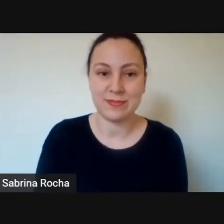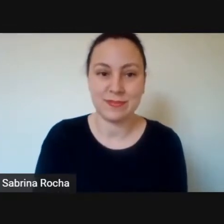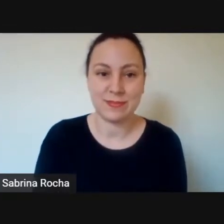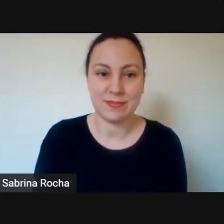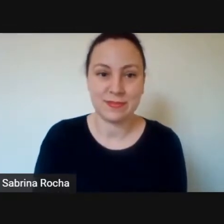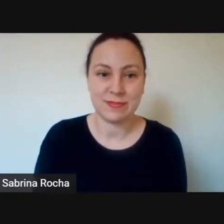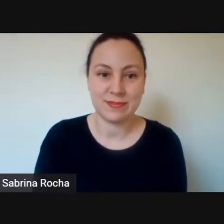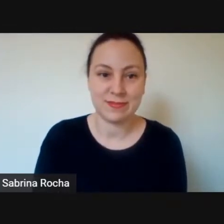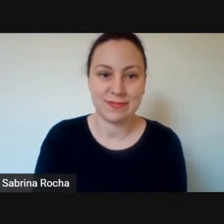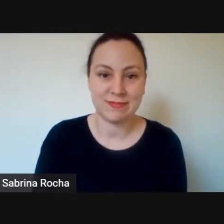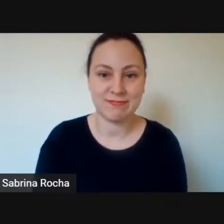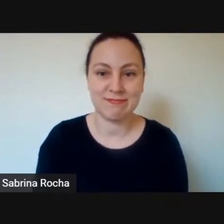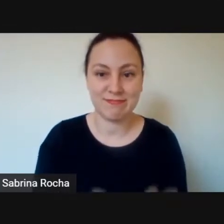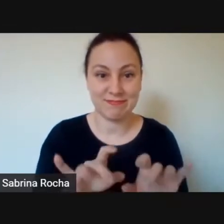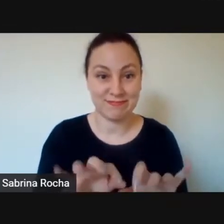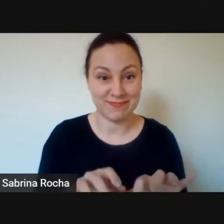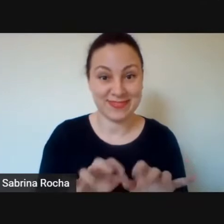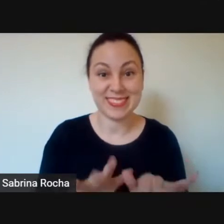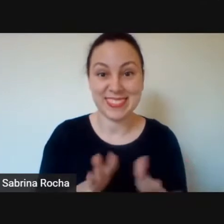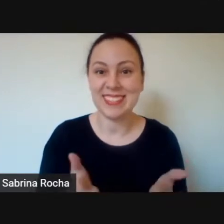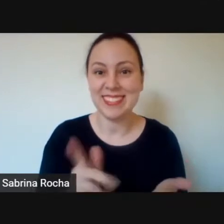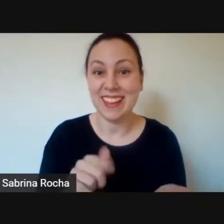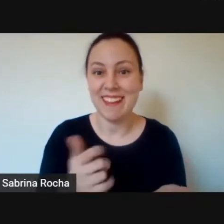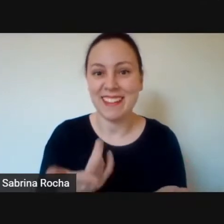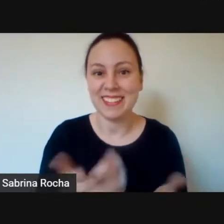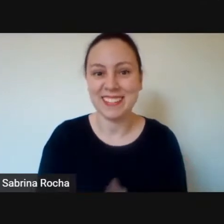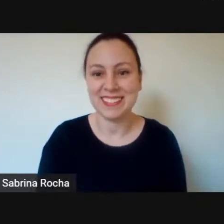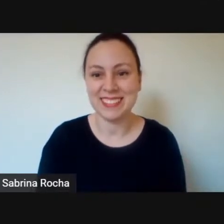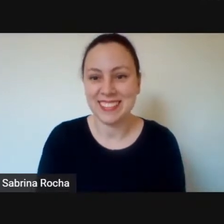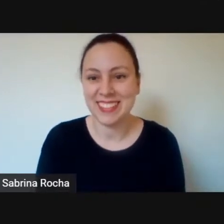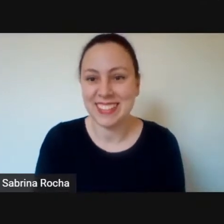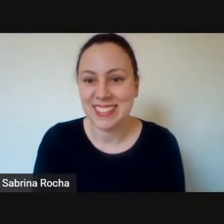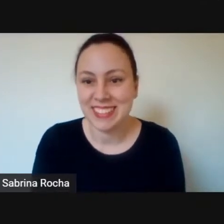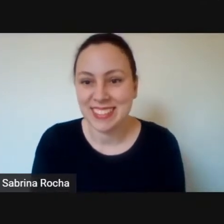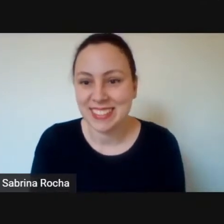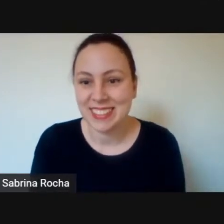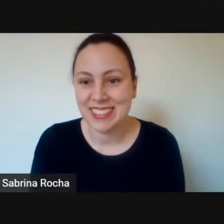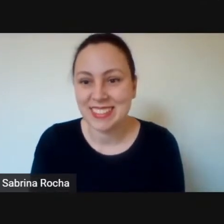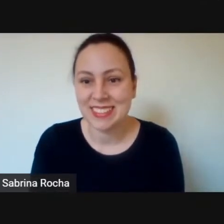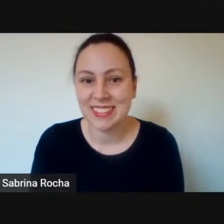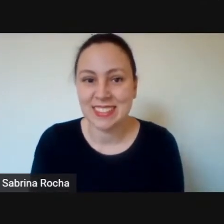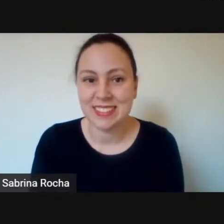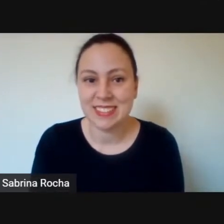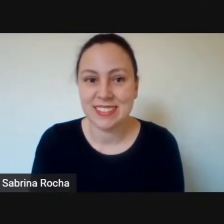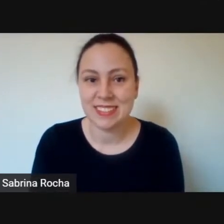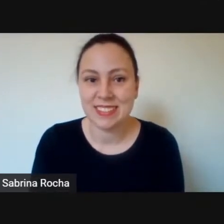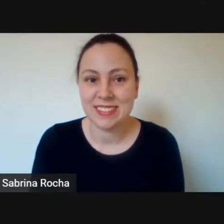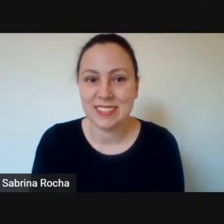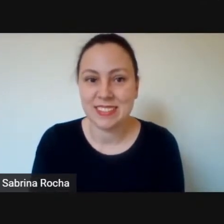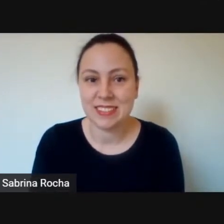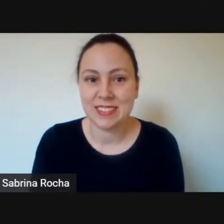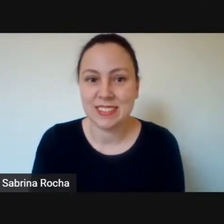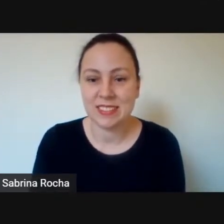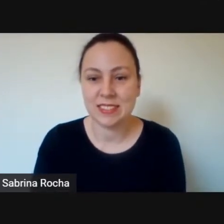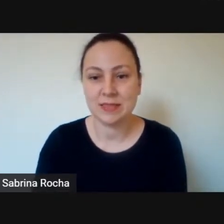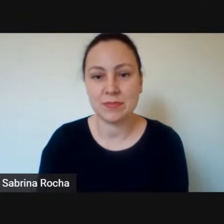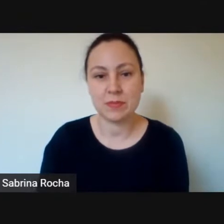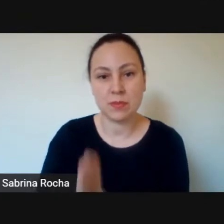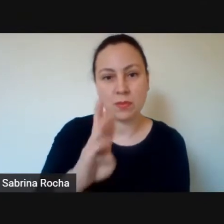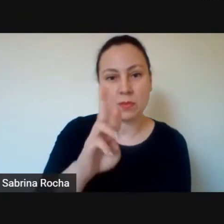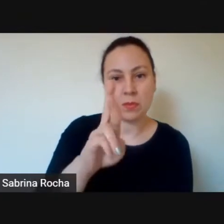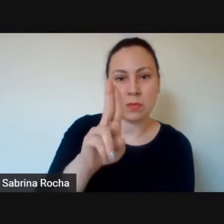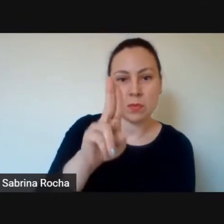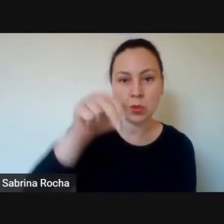Conversa por digitação é assim, gente. Dunker está tentando retornar. O Bruno Leles, da